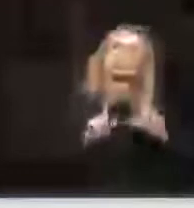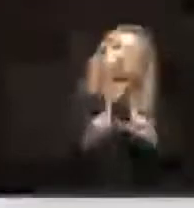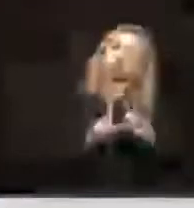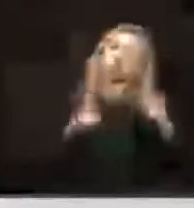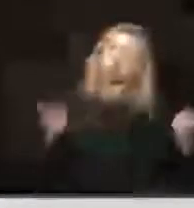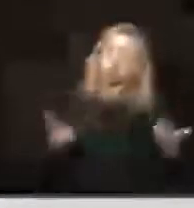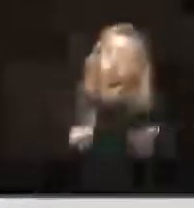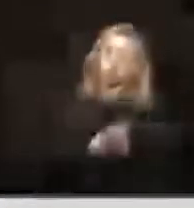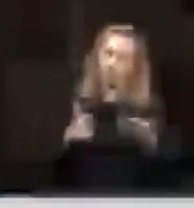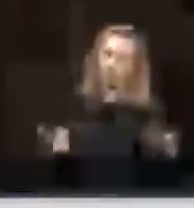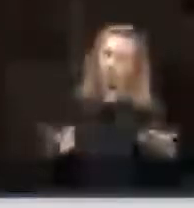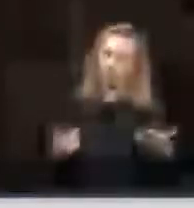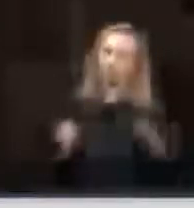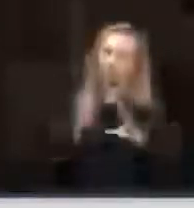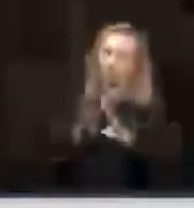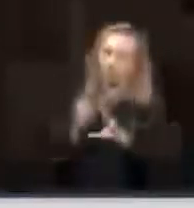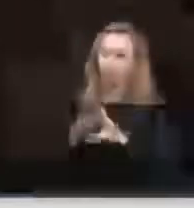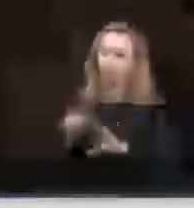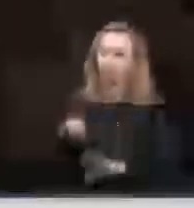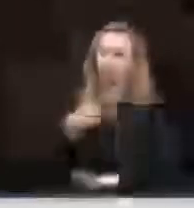o Sistema Globo diz